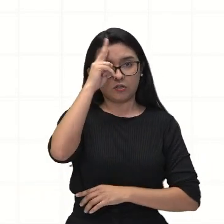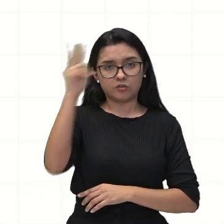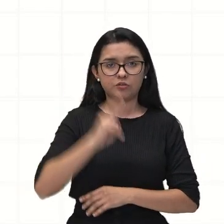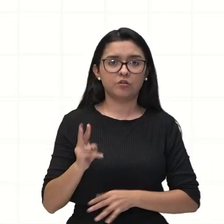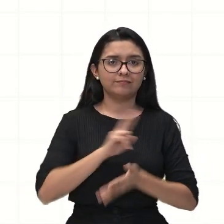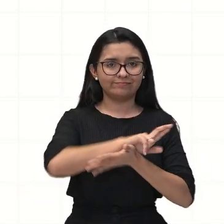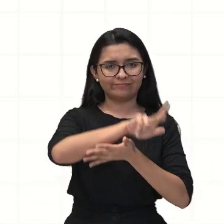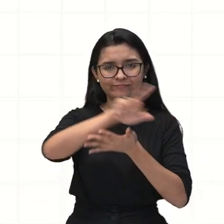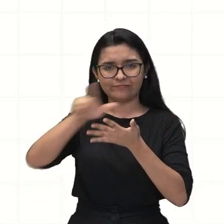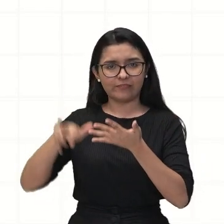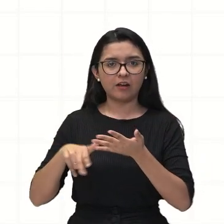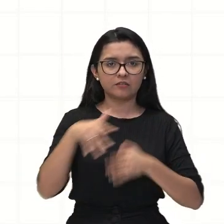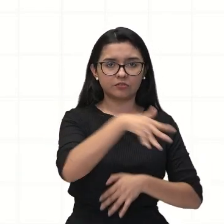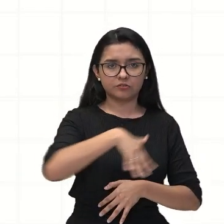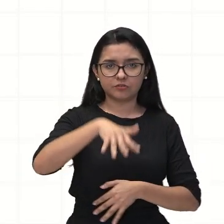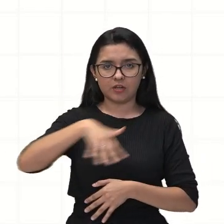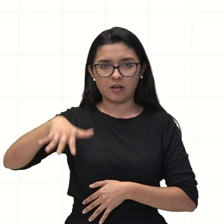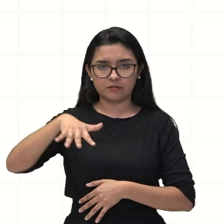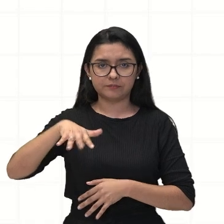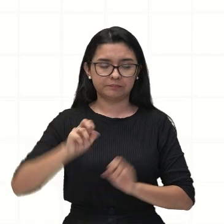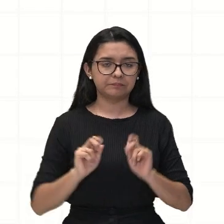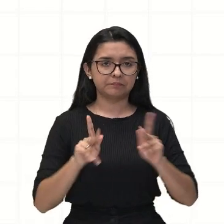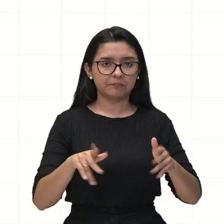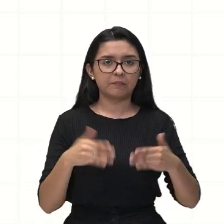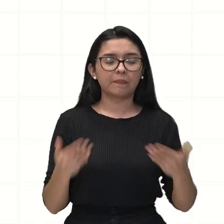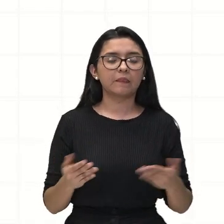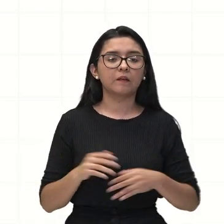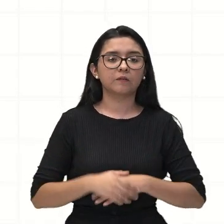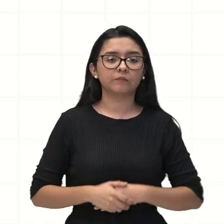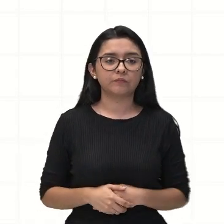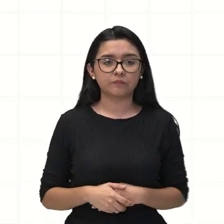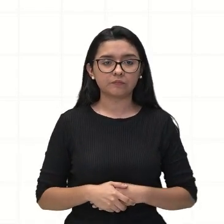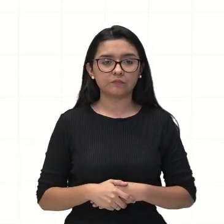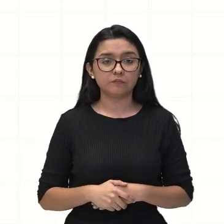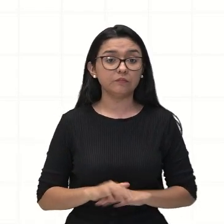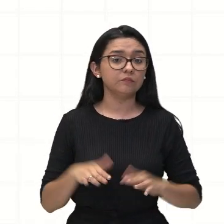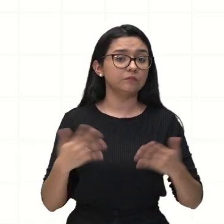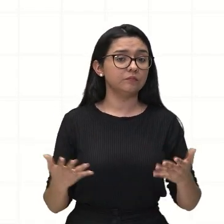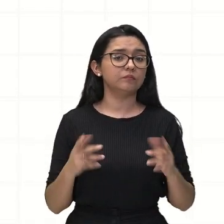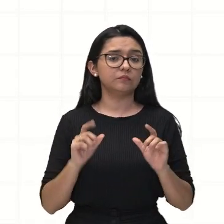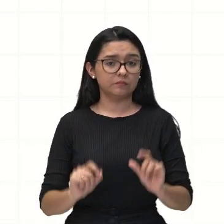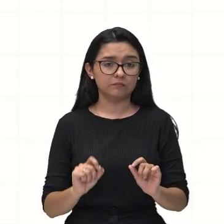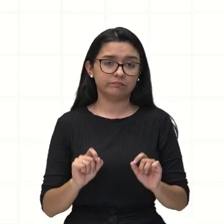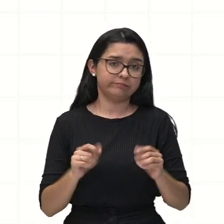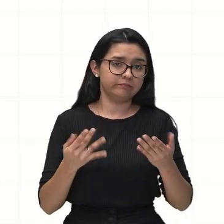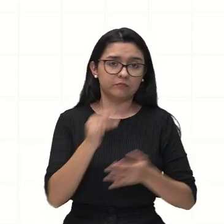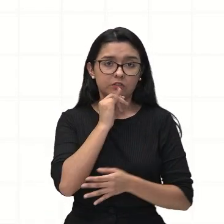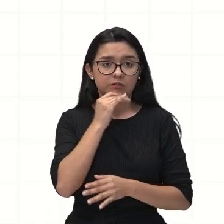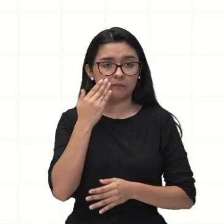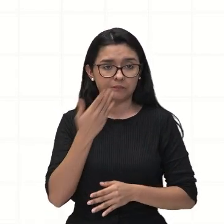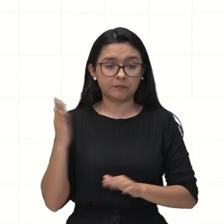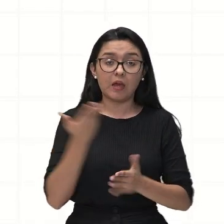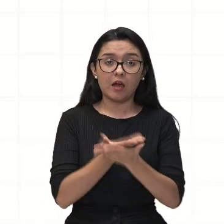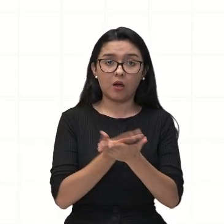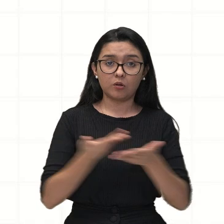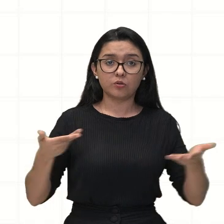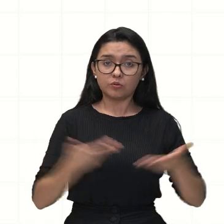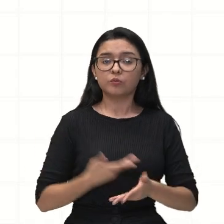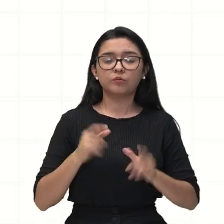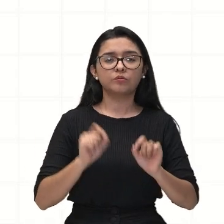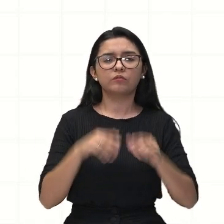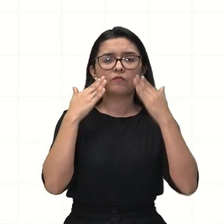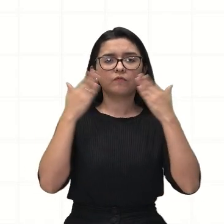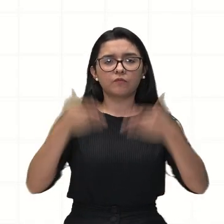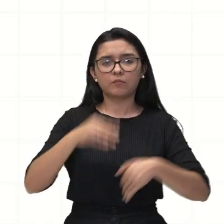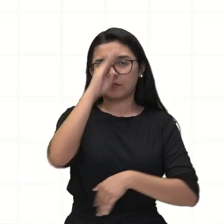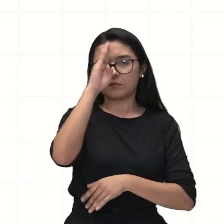história e etc. Né? Muito bem. Então, nesse caso aqui, pessoal, na nossa aula de hoje, nós